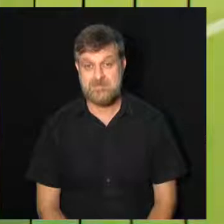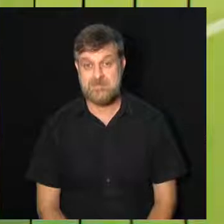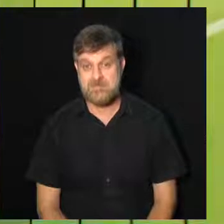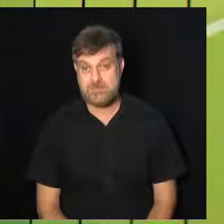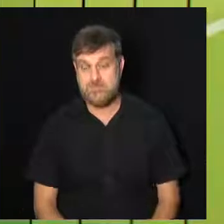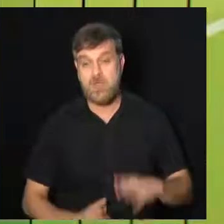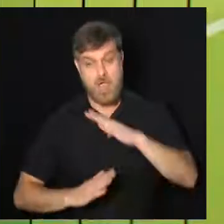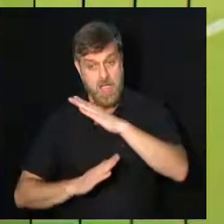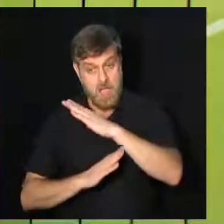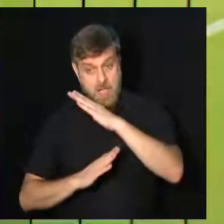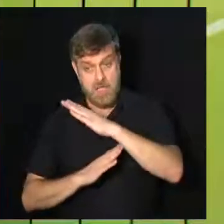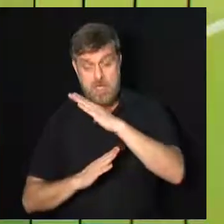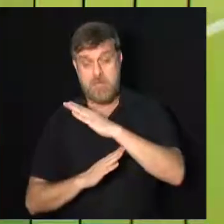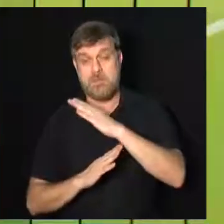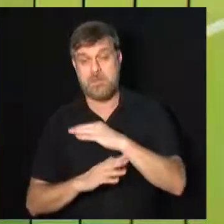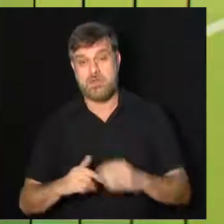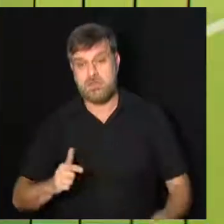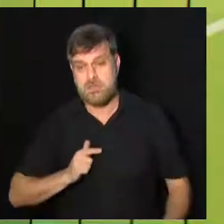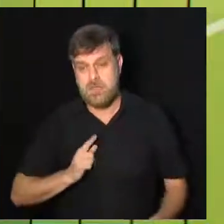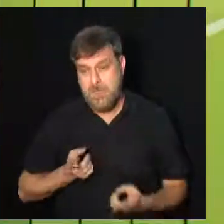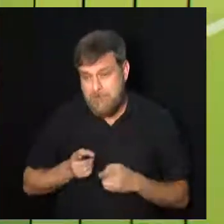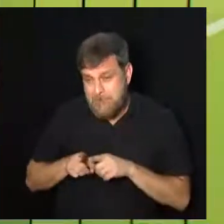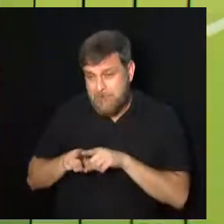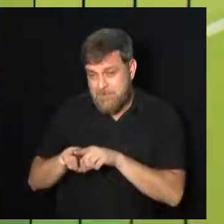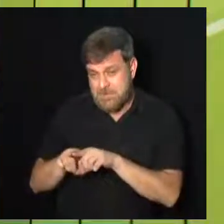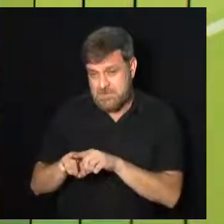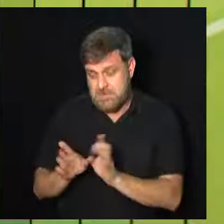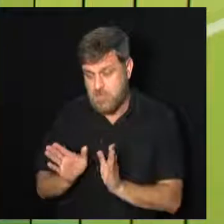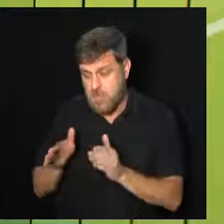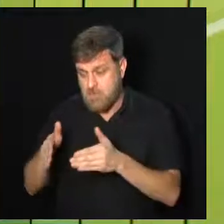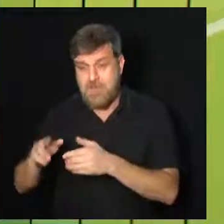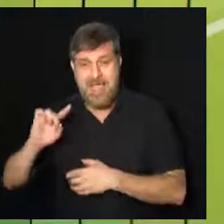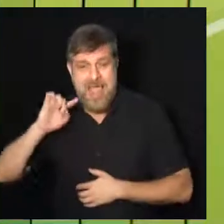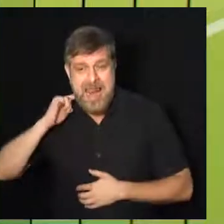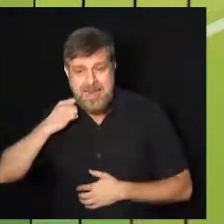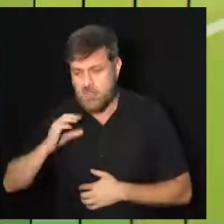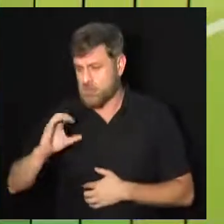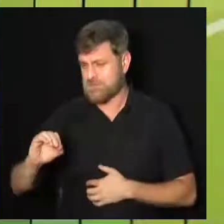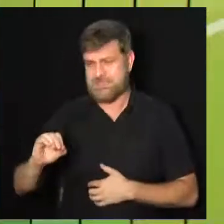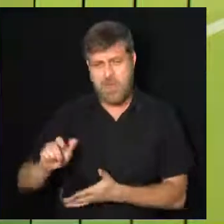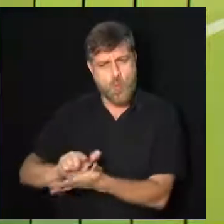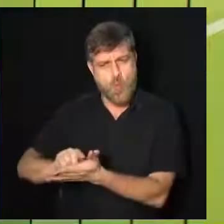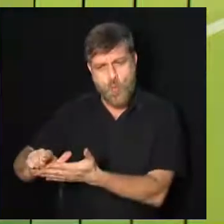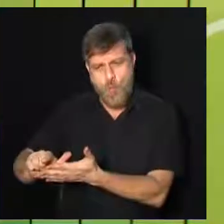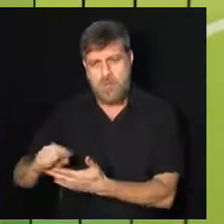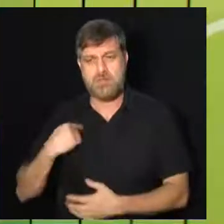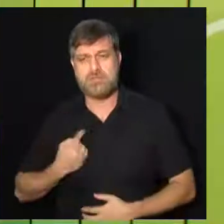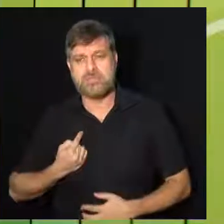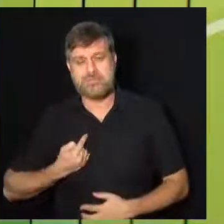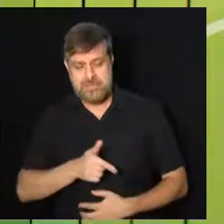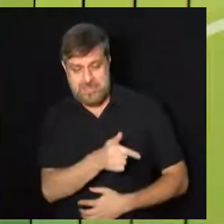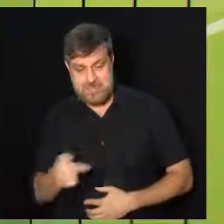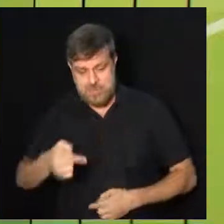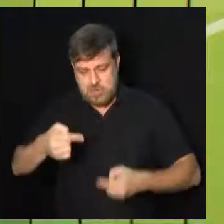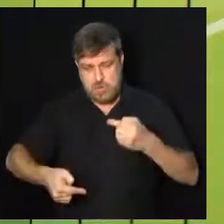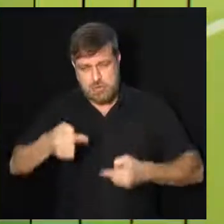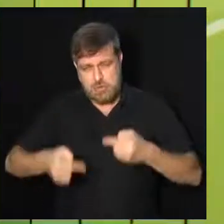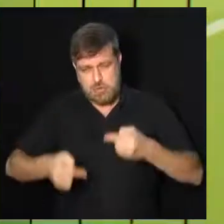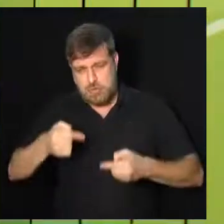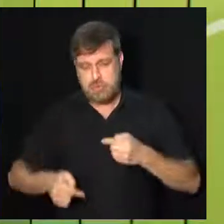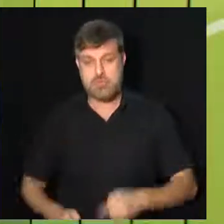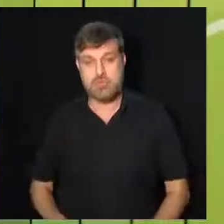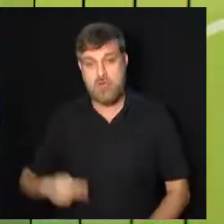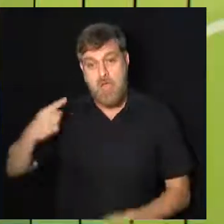A Câmara de Campinas, em parceria com o Fórum Lixo Zero, discutiu na última semana a política de gestão